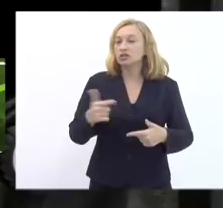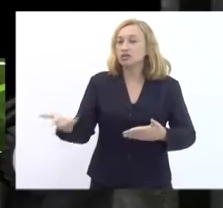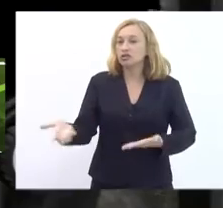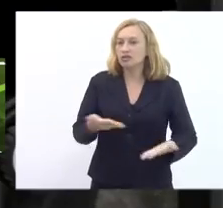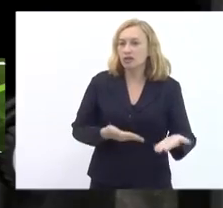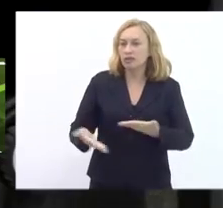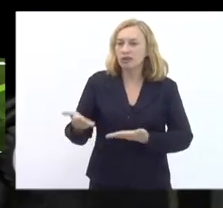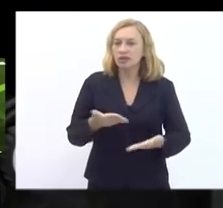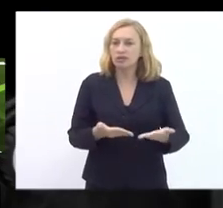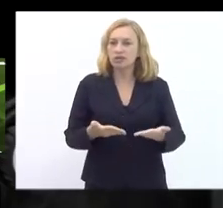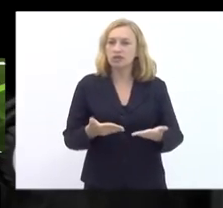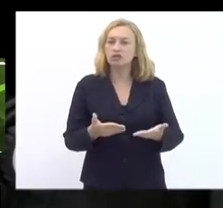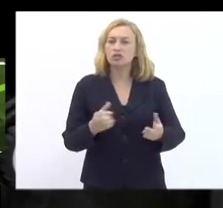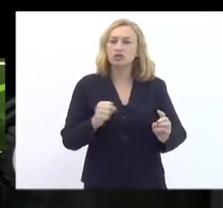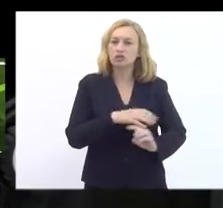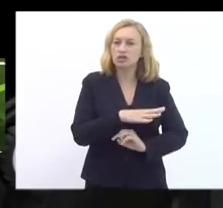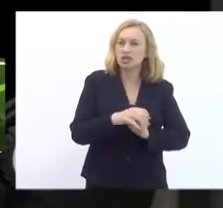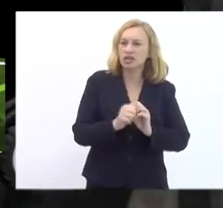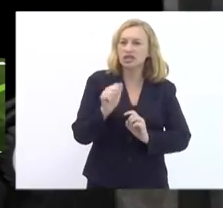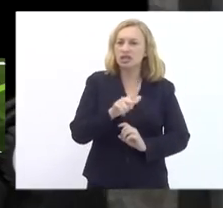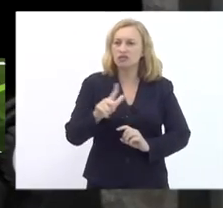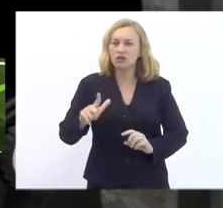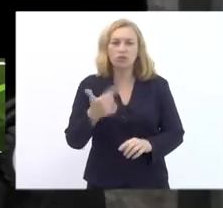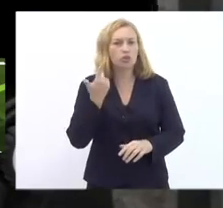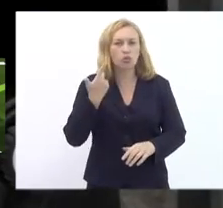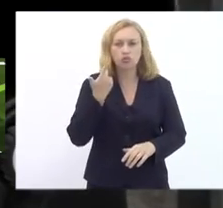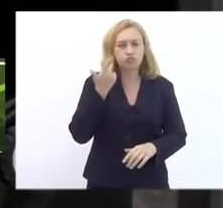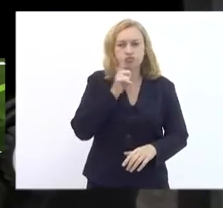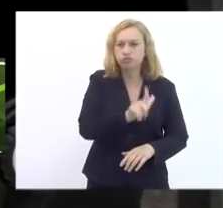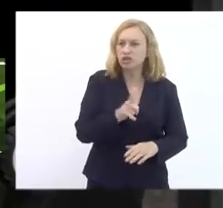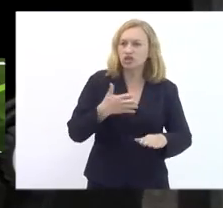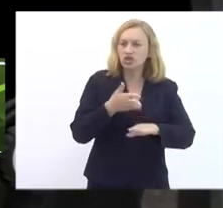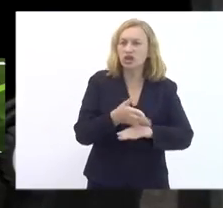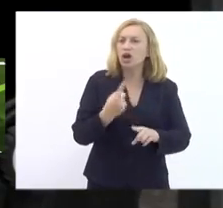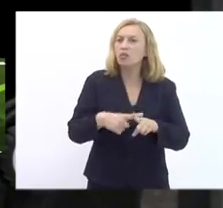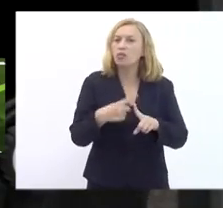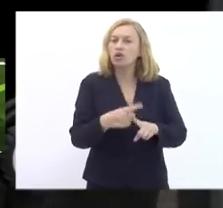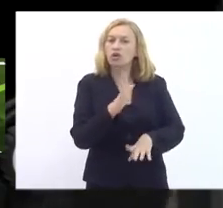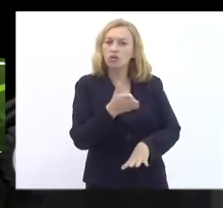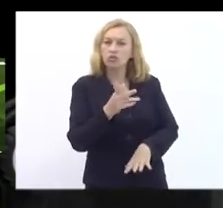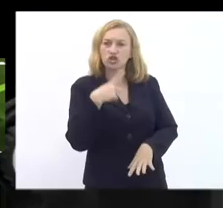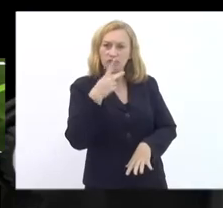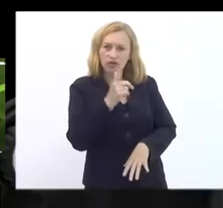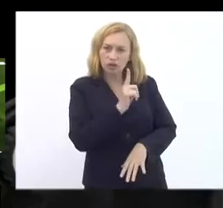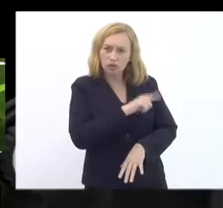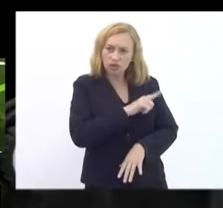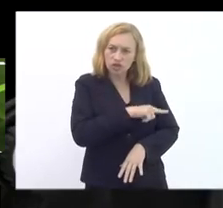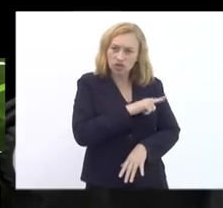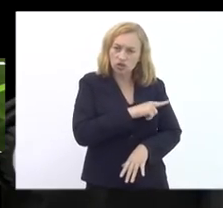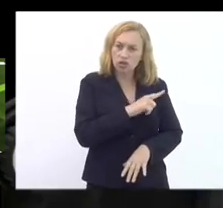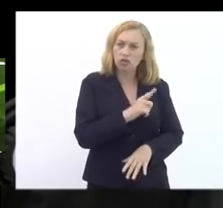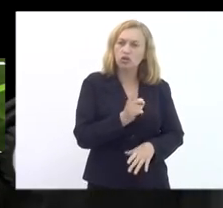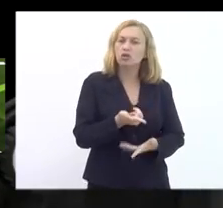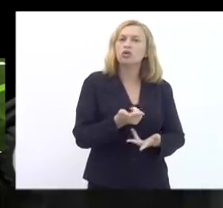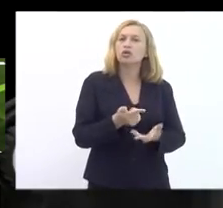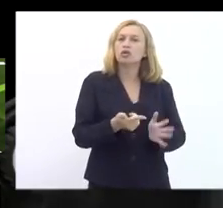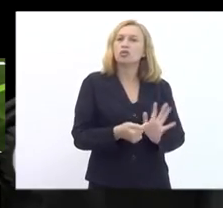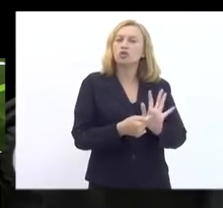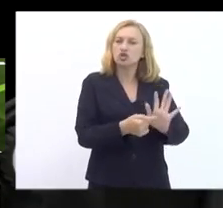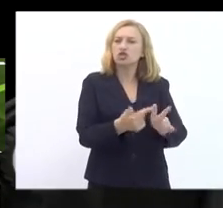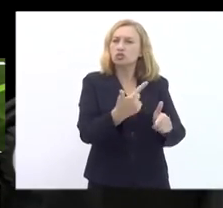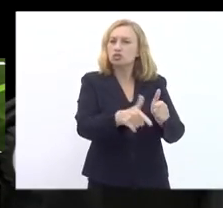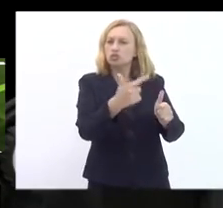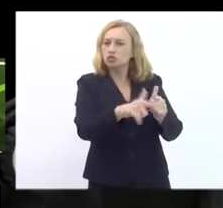sociedade civil, a gente não consegue chegar, porque, como outro dia estava aquela usuária mostrando os